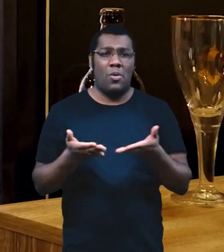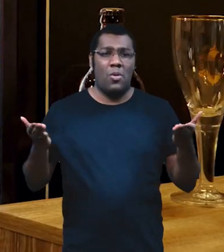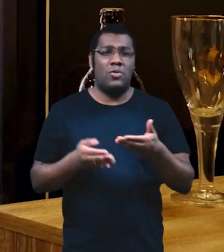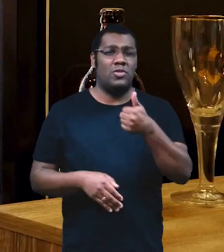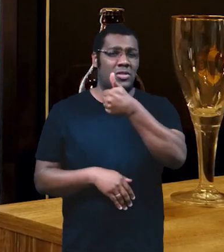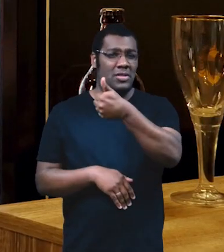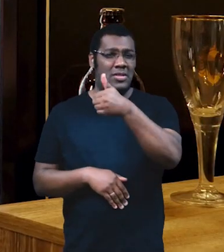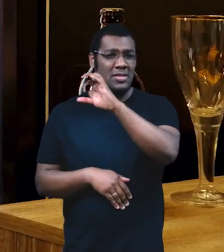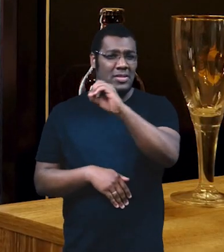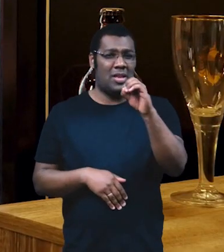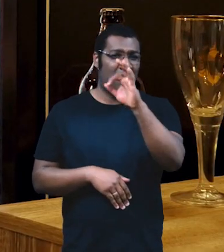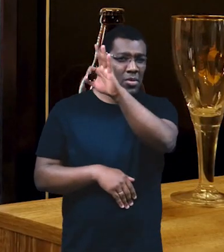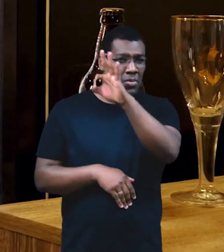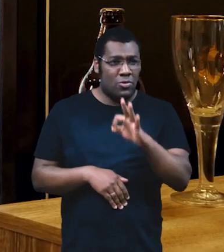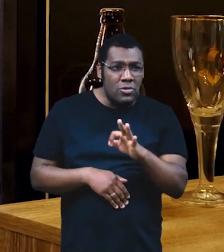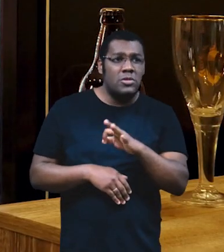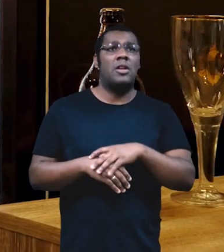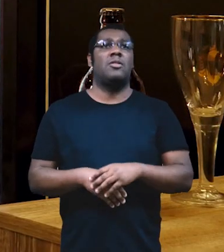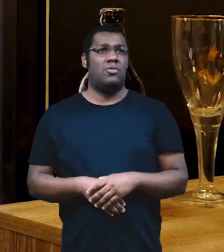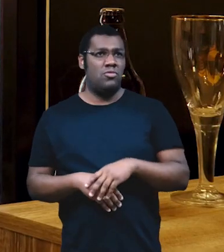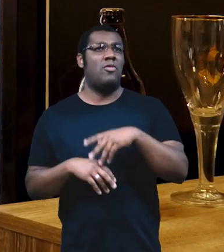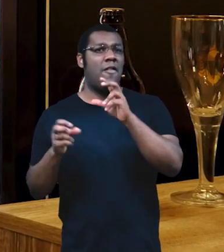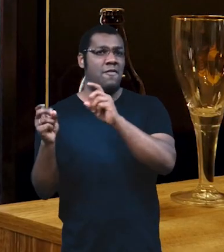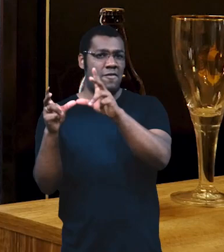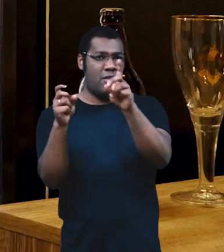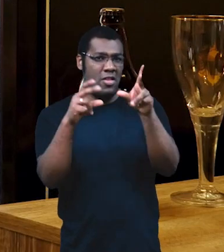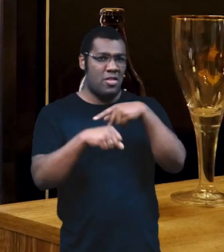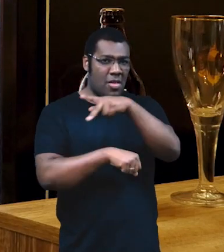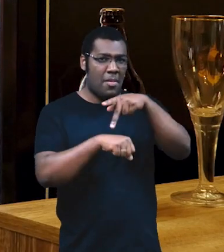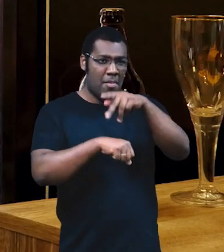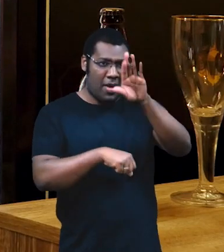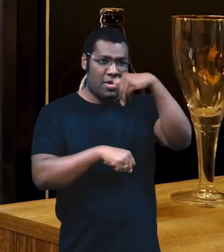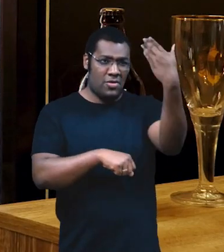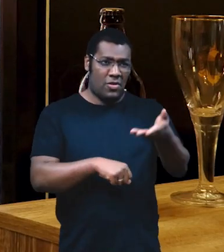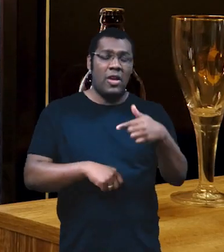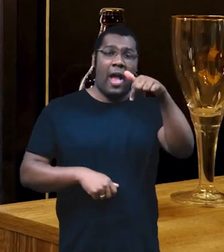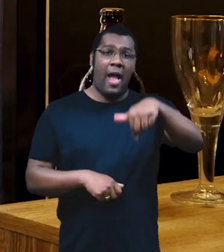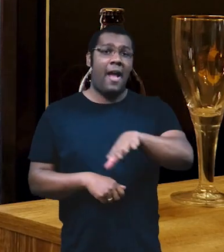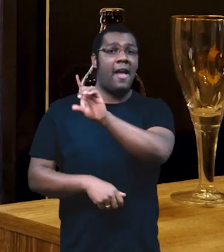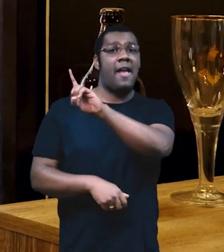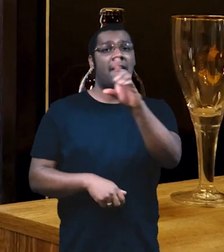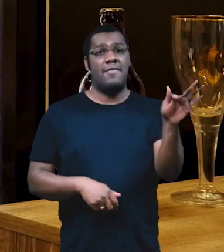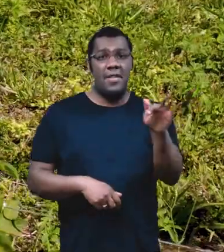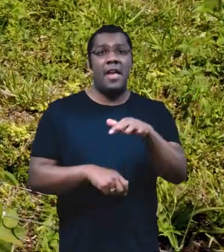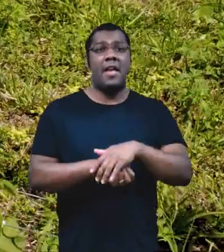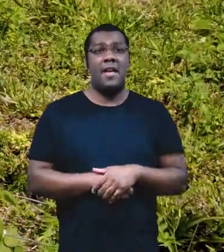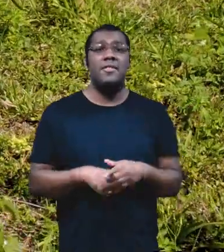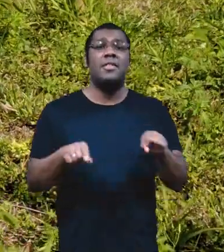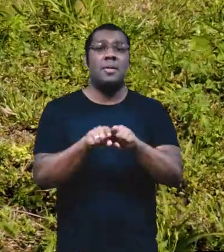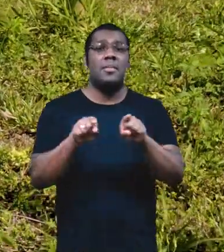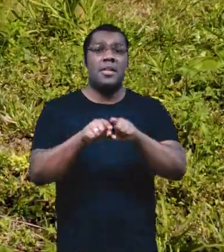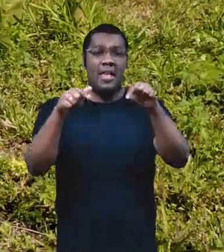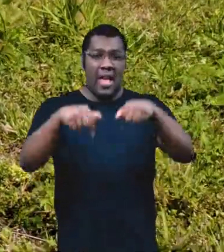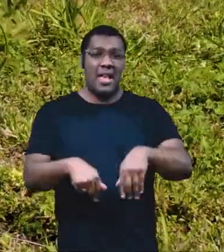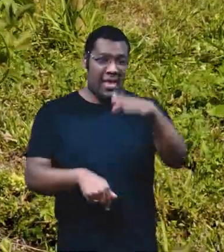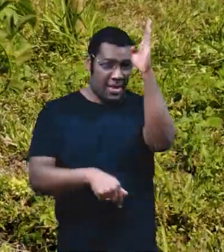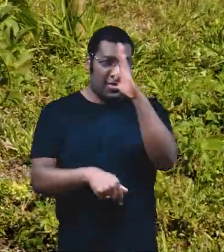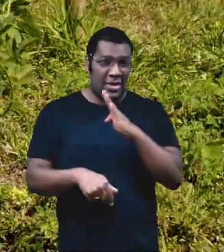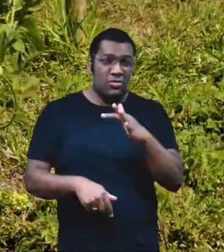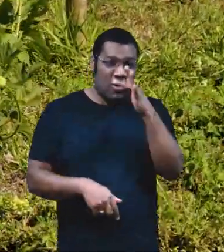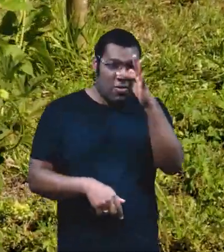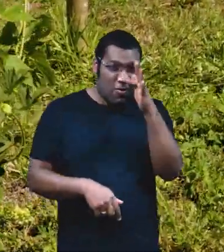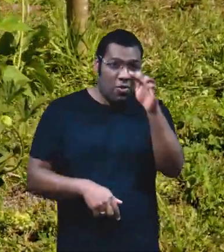insumo basicamente é importado, né? Então o desenvolvimento do lúpulo aqui no DF ou aqui no Brasil, ele é muito importante para a gente